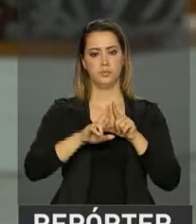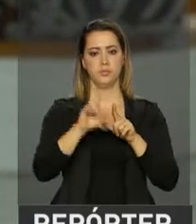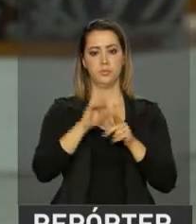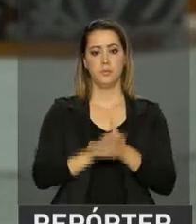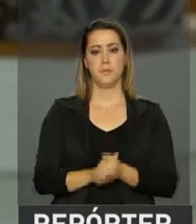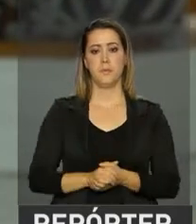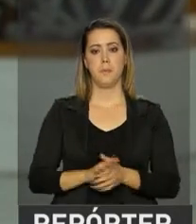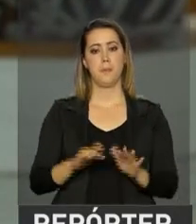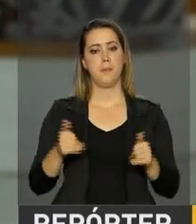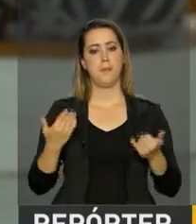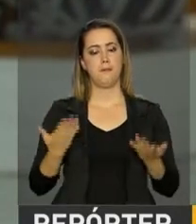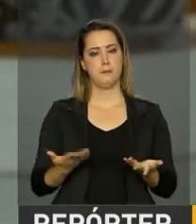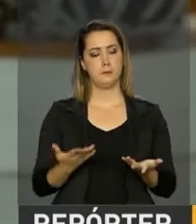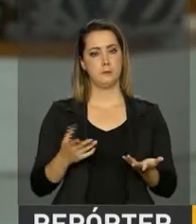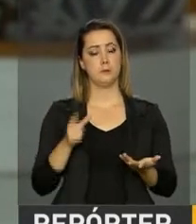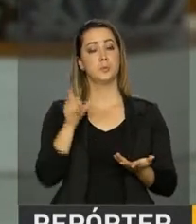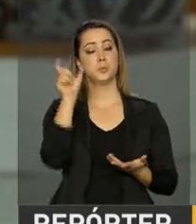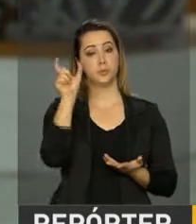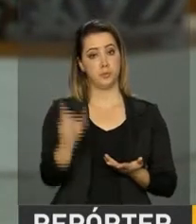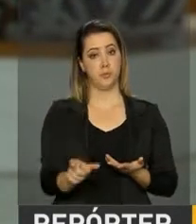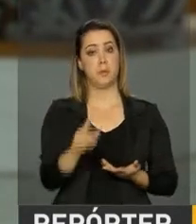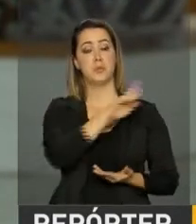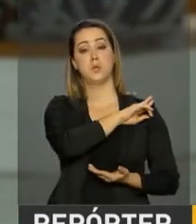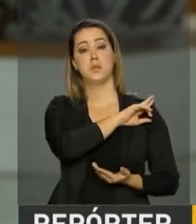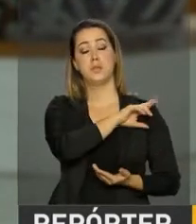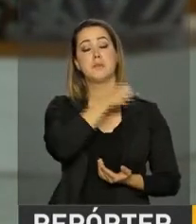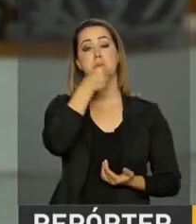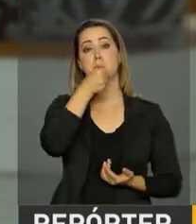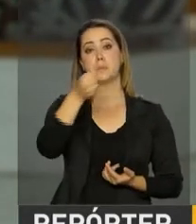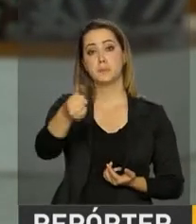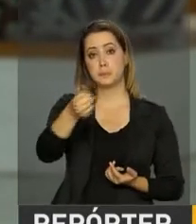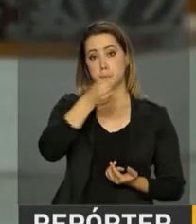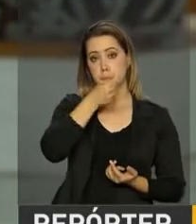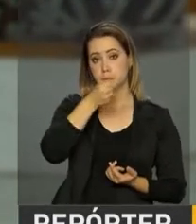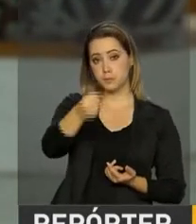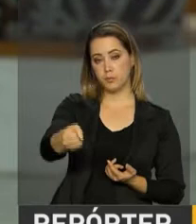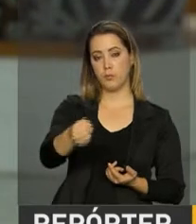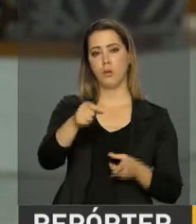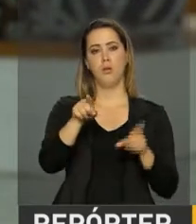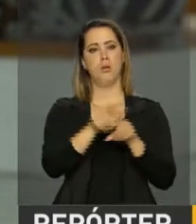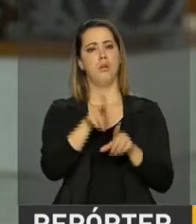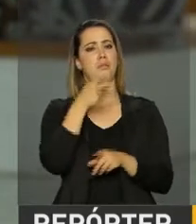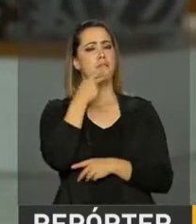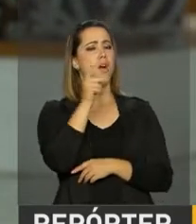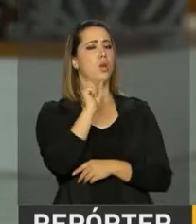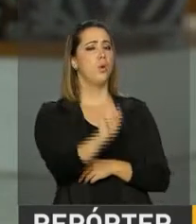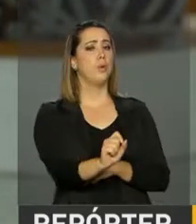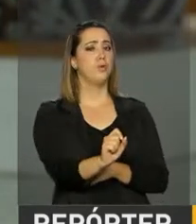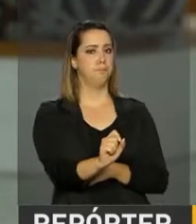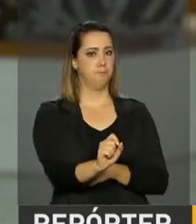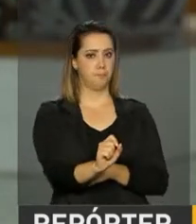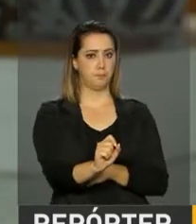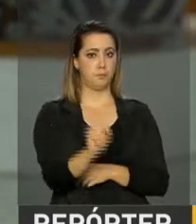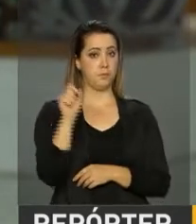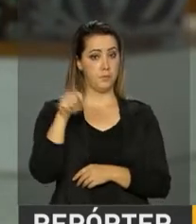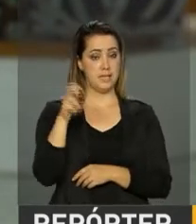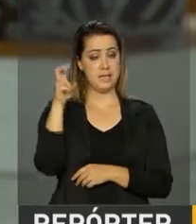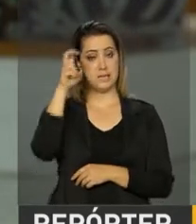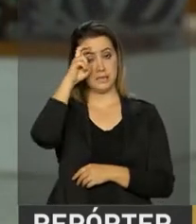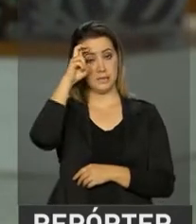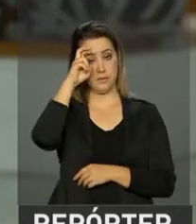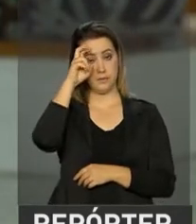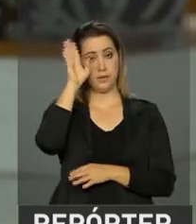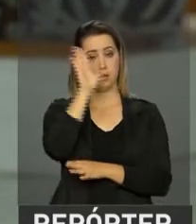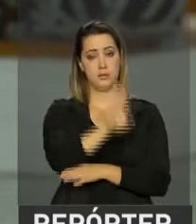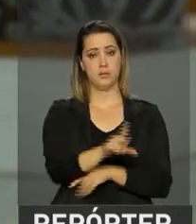nbr olha carolina o porta voz da presidência da república alexandre paula disse que nesta quinta-feira no fim da tarde o presidente